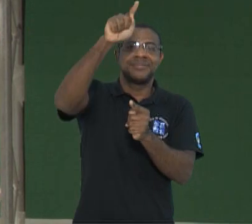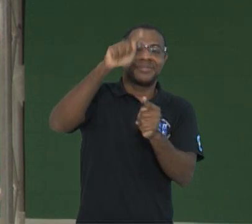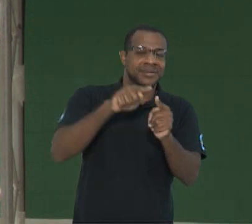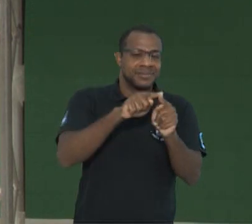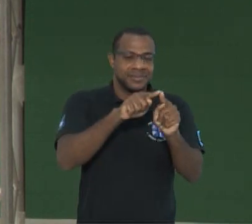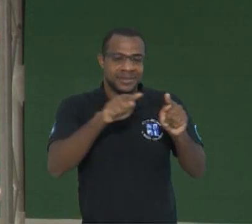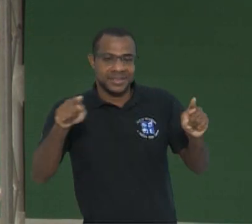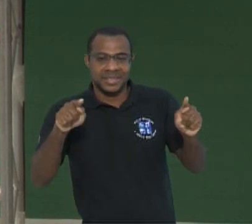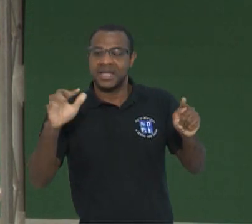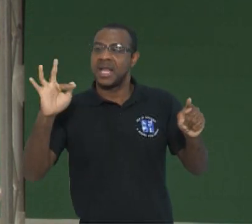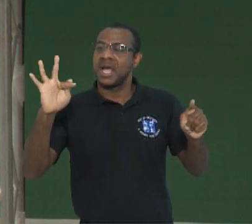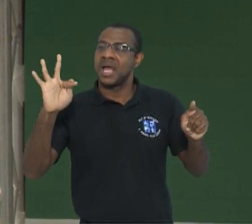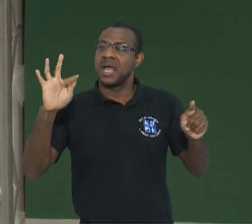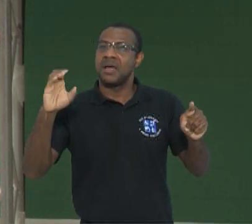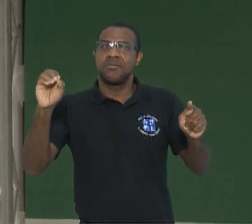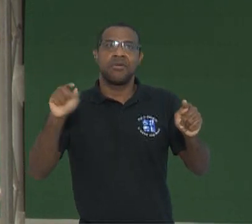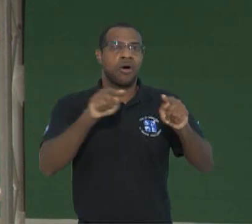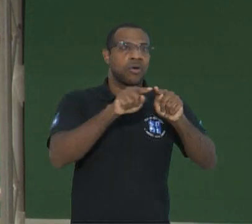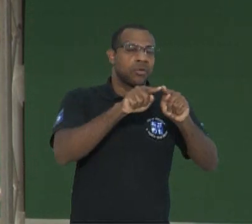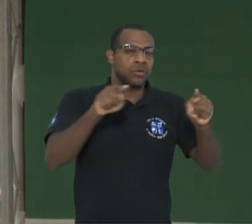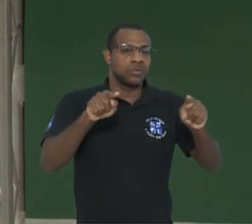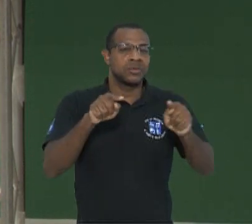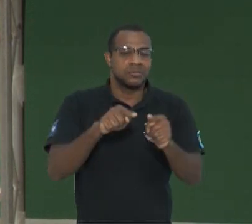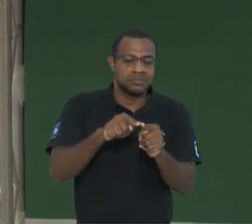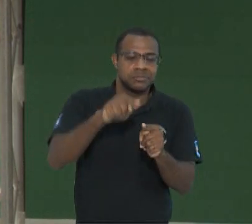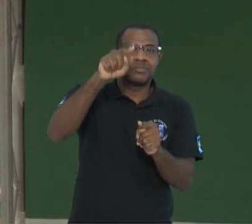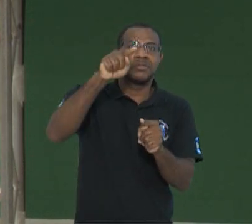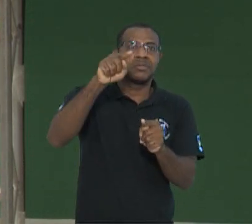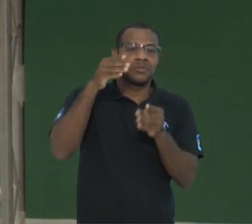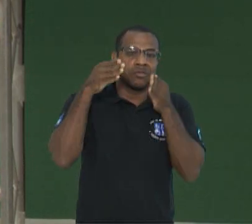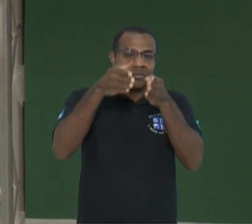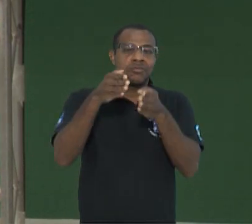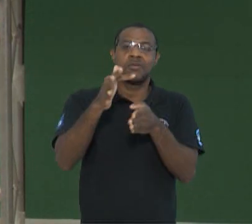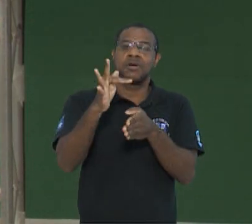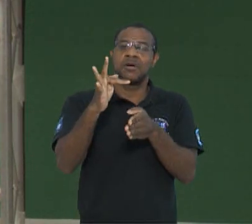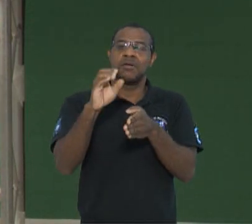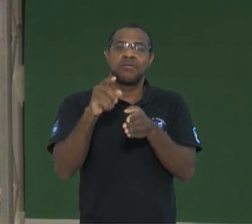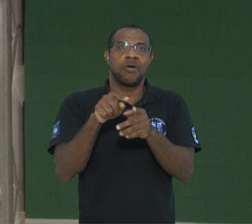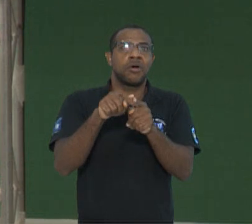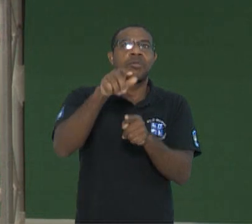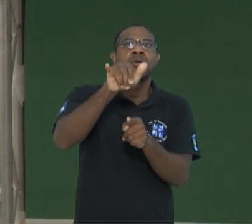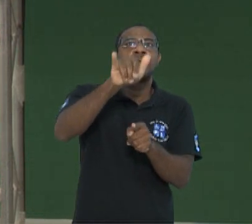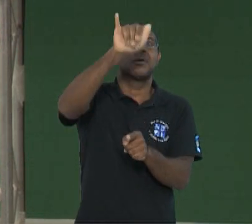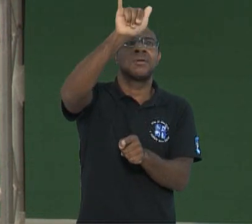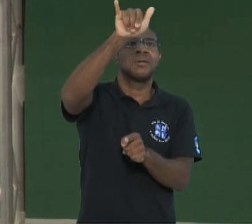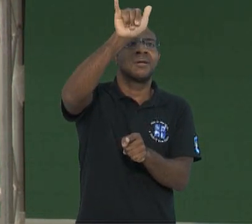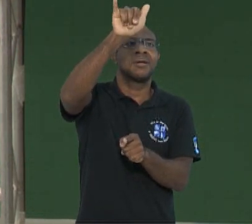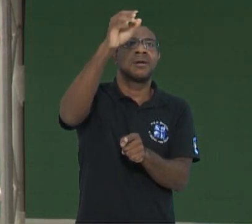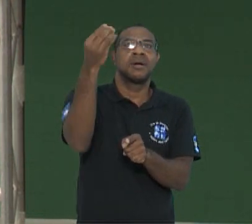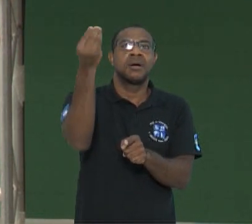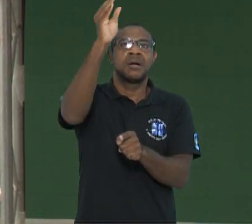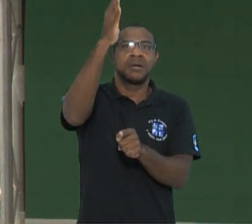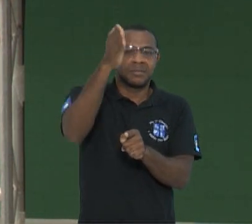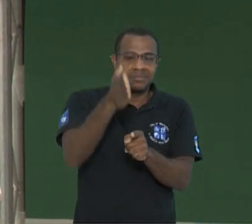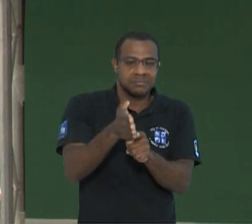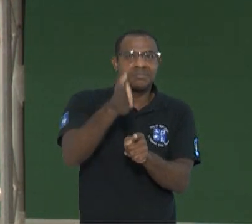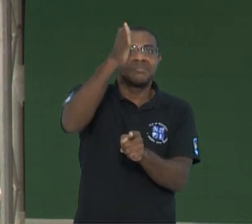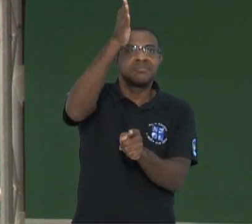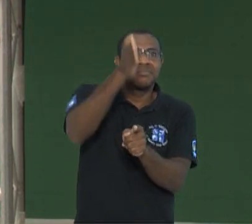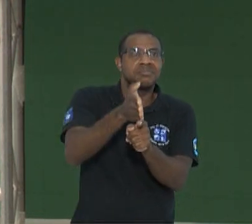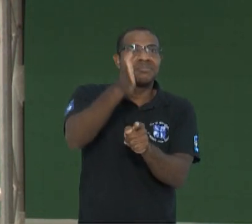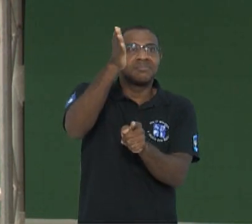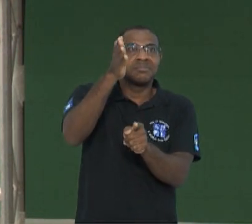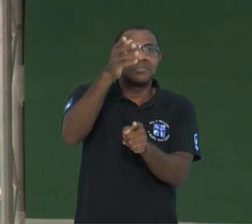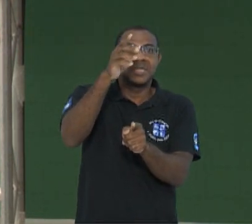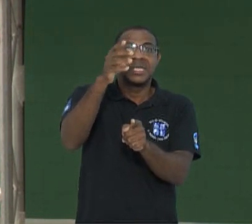os focos estão sobre o eixo y? Então, sobre o eixo y, acima eu escrevo o valor de a.